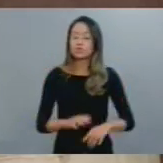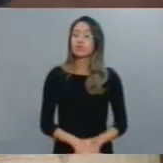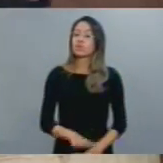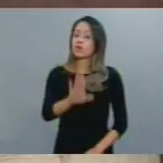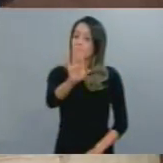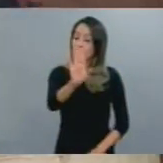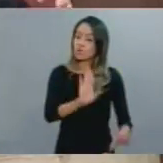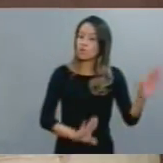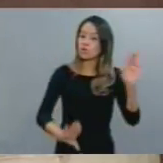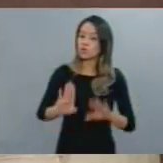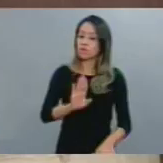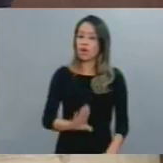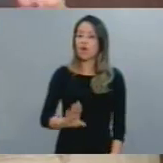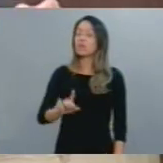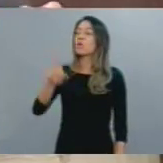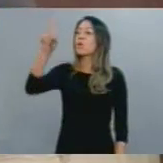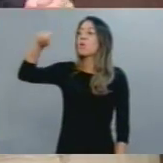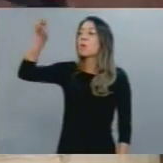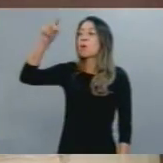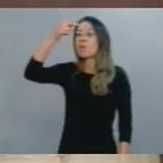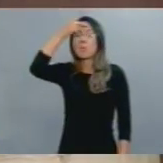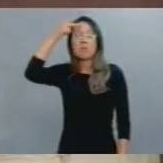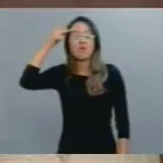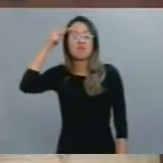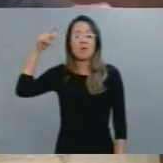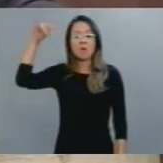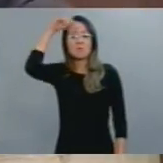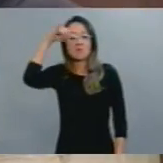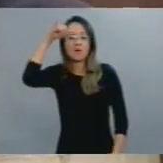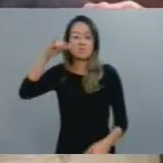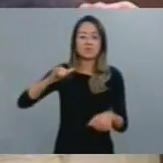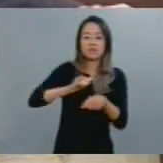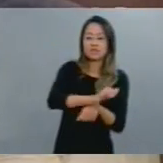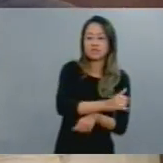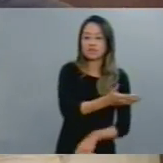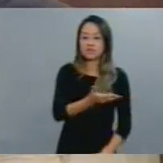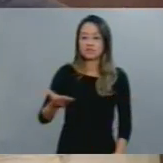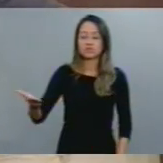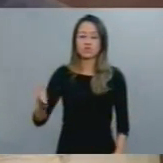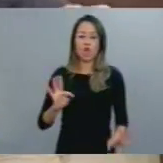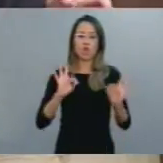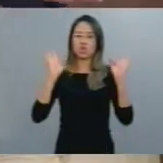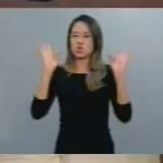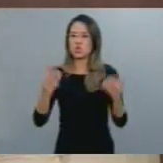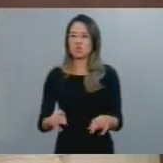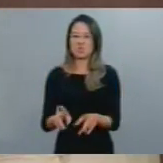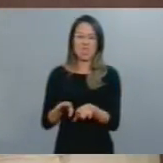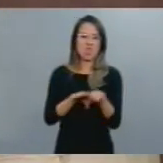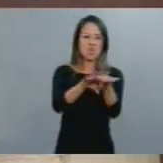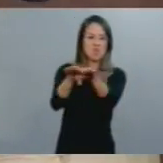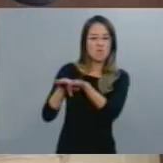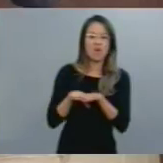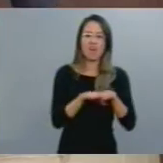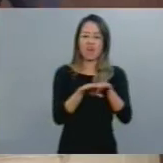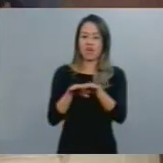deixe seduzir pelo desalento, pela ideia de que tudo não presta, que tudo é igual,